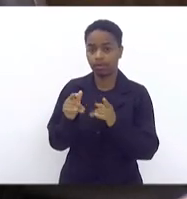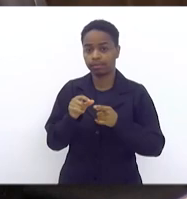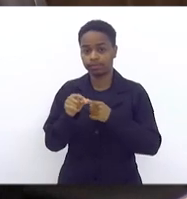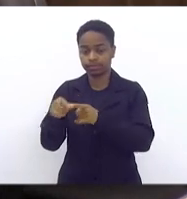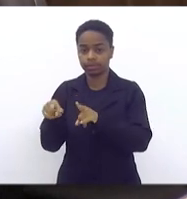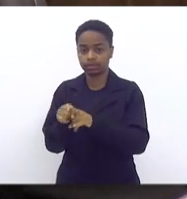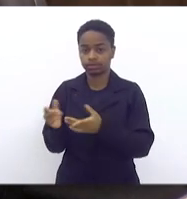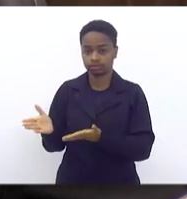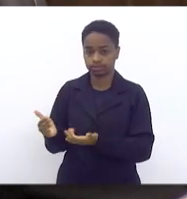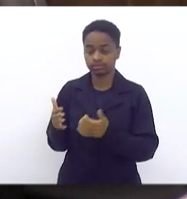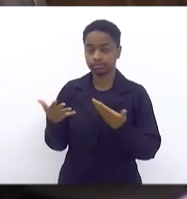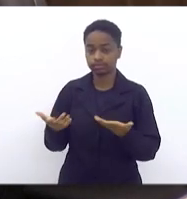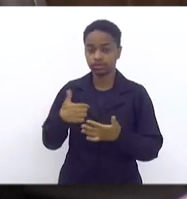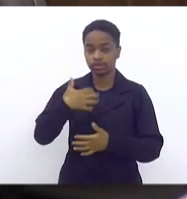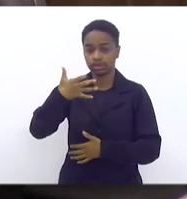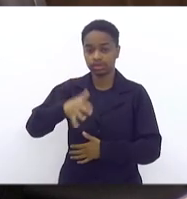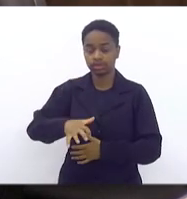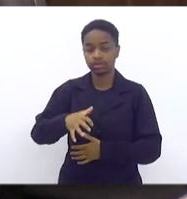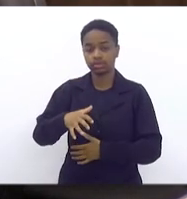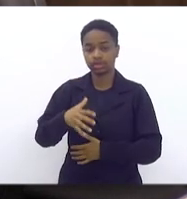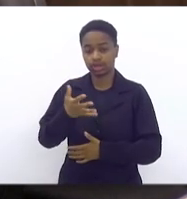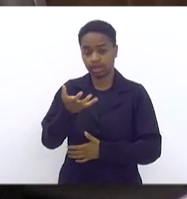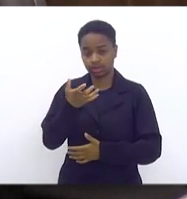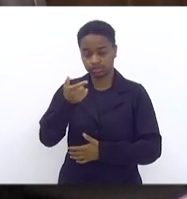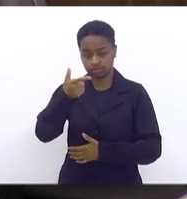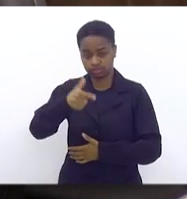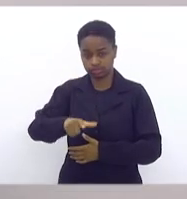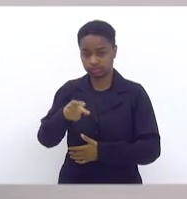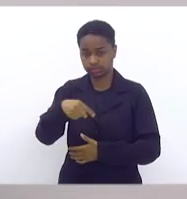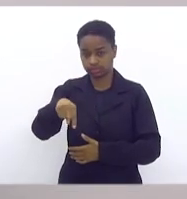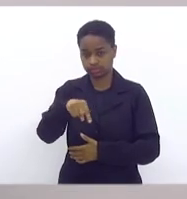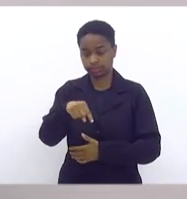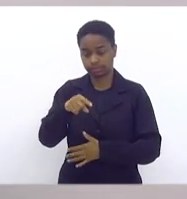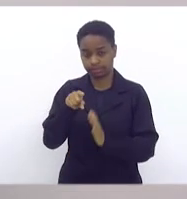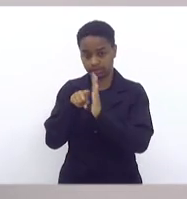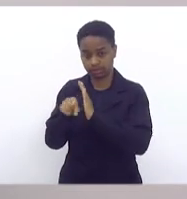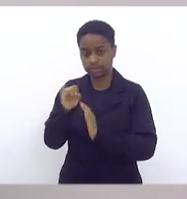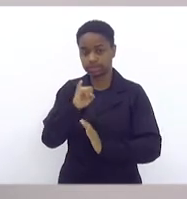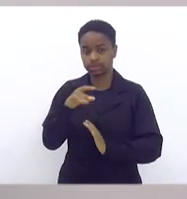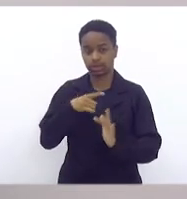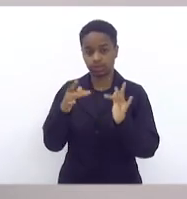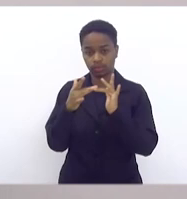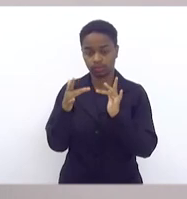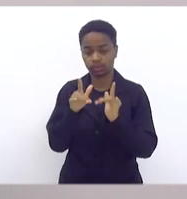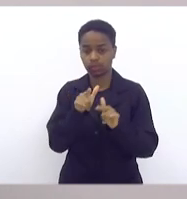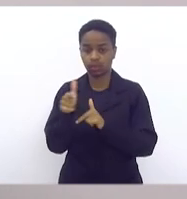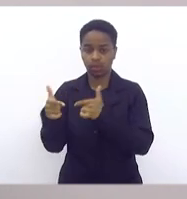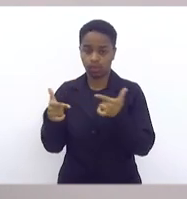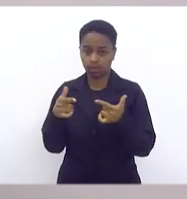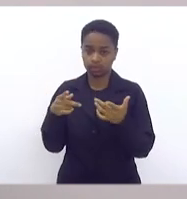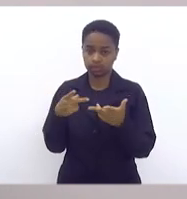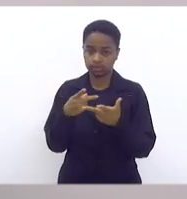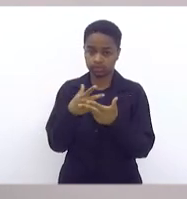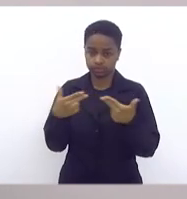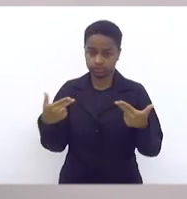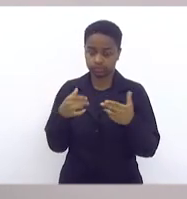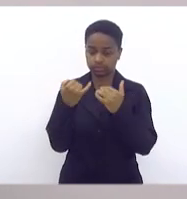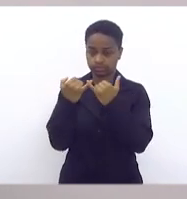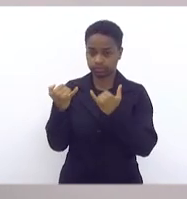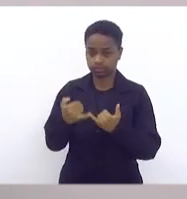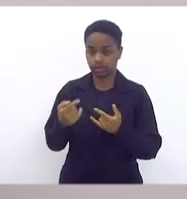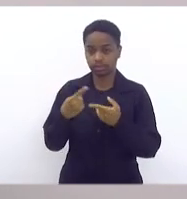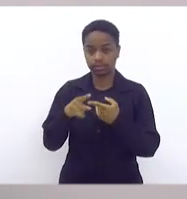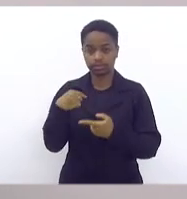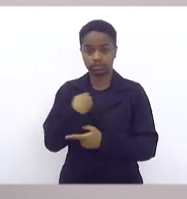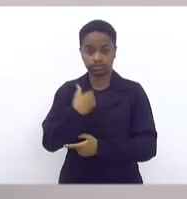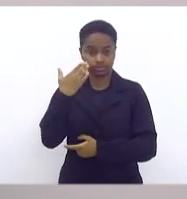gostaria de saber se o senhor teve contato com outros casos semelhantes porque a gente soube que as suas fotos foram parar